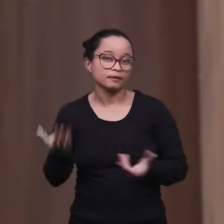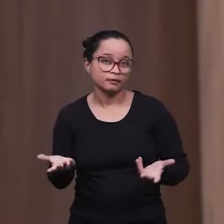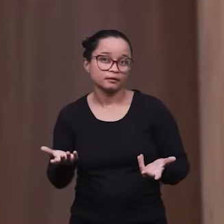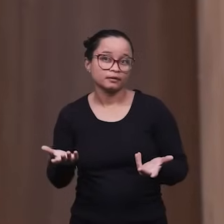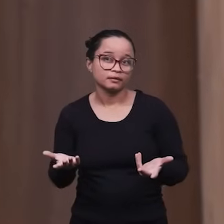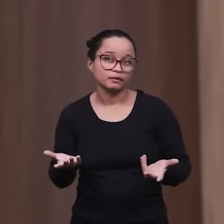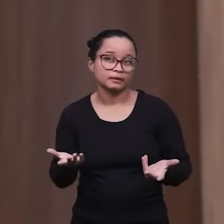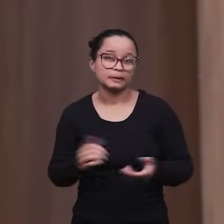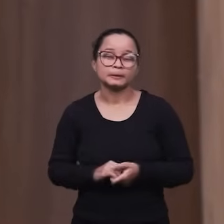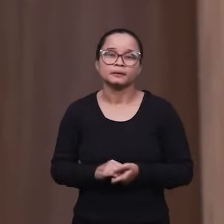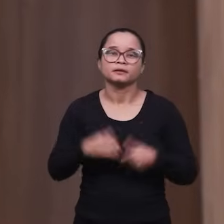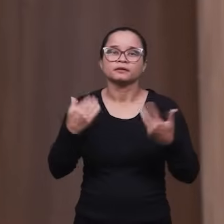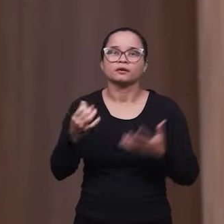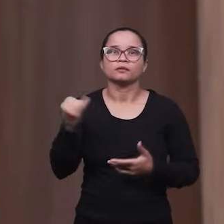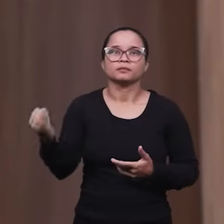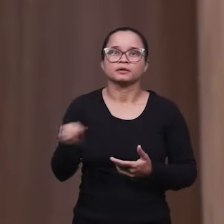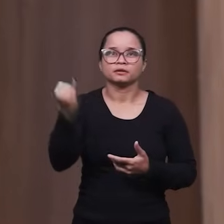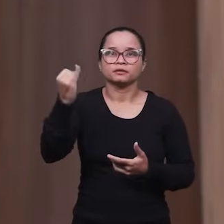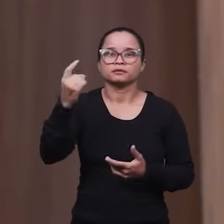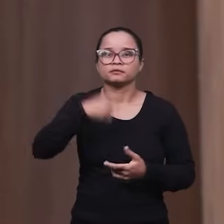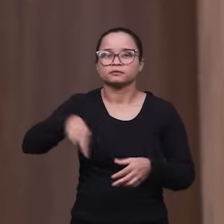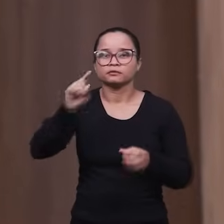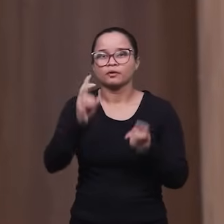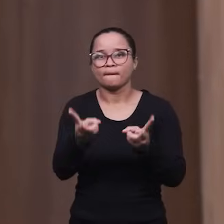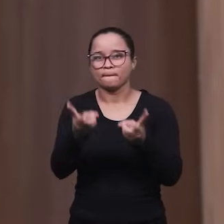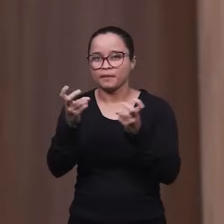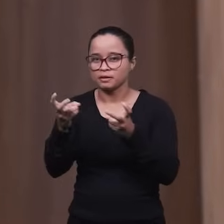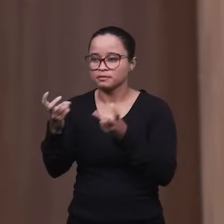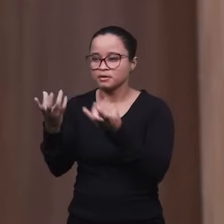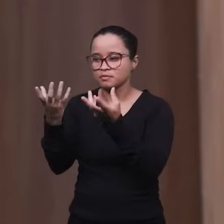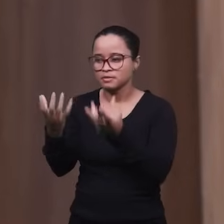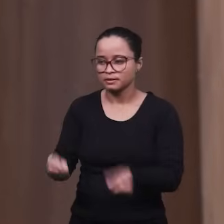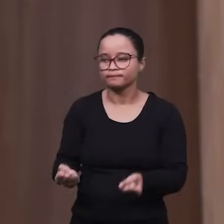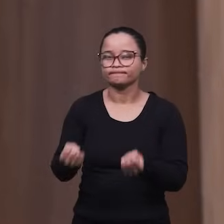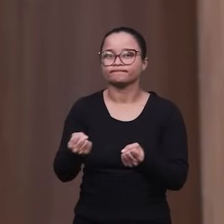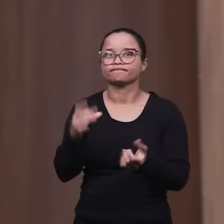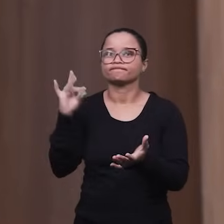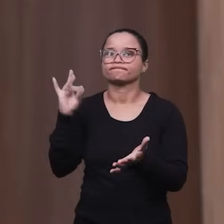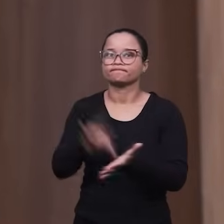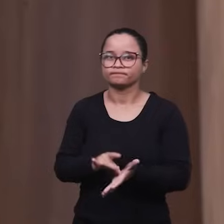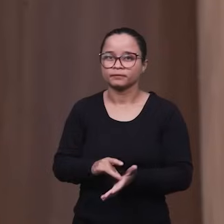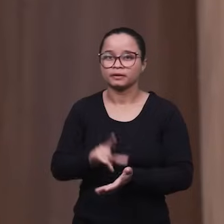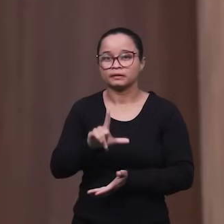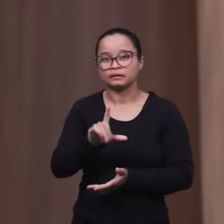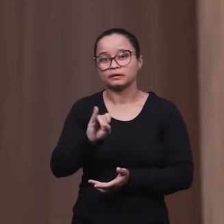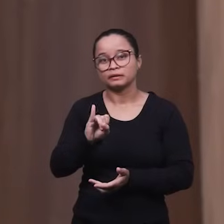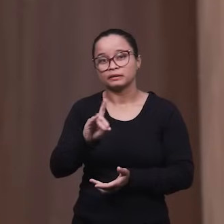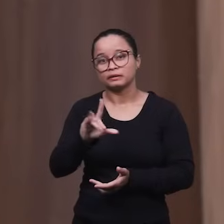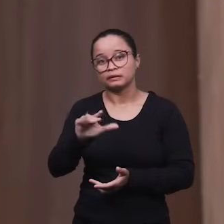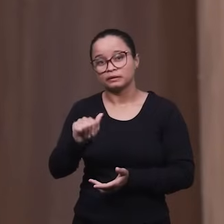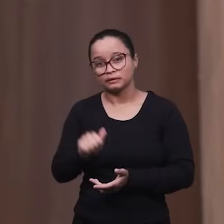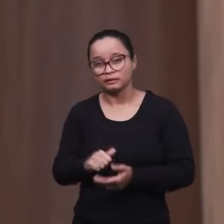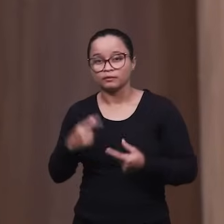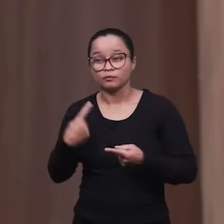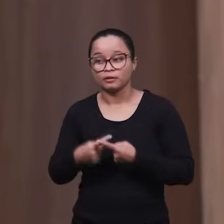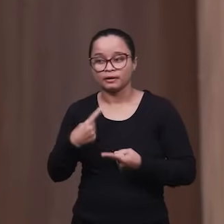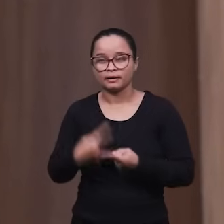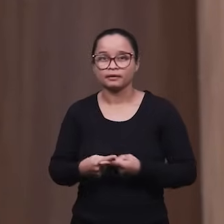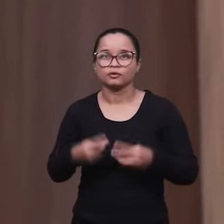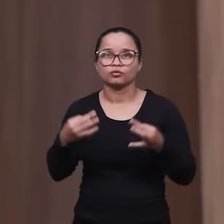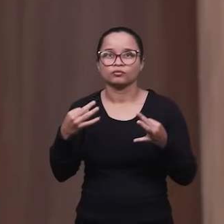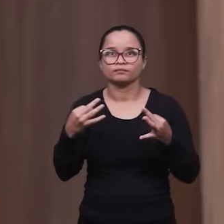é muito importante nós percebermos uma conversão verdadeira, né, de Lídia, porque ela teve um